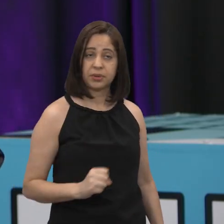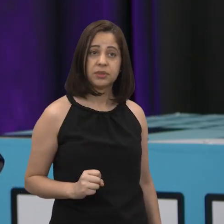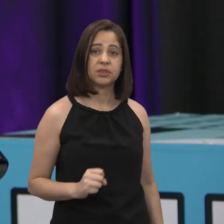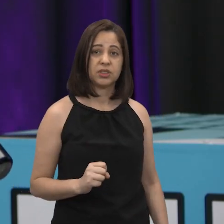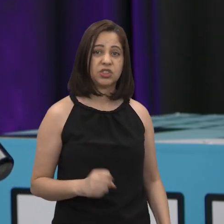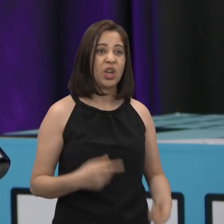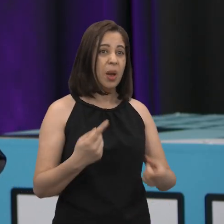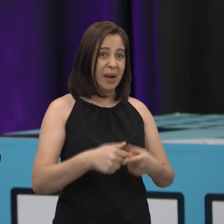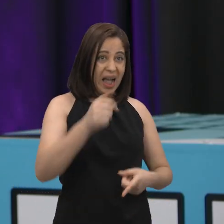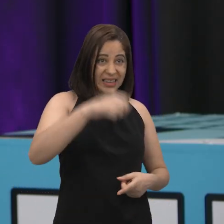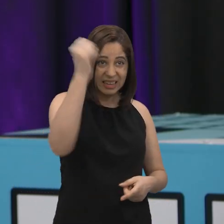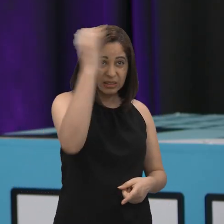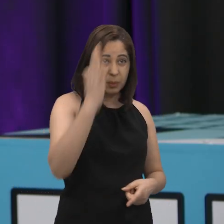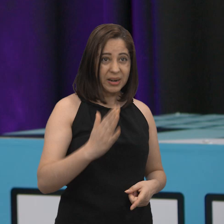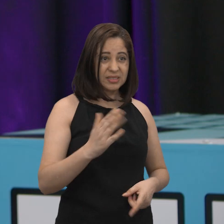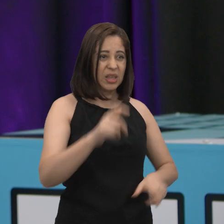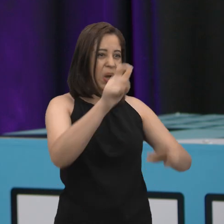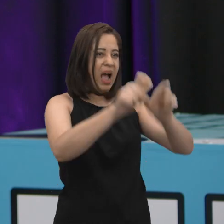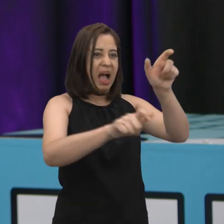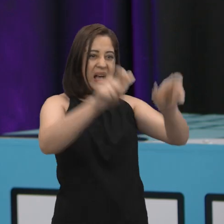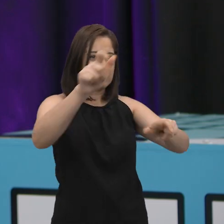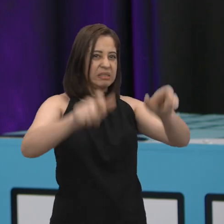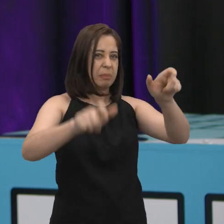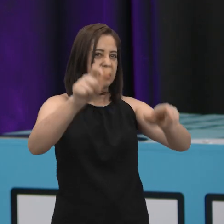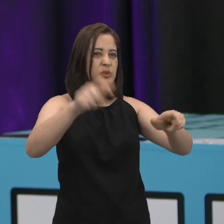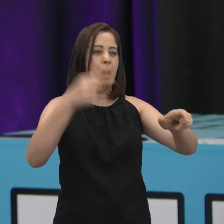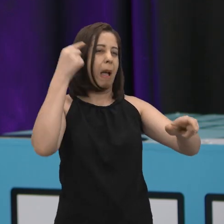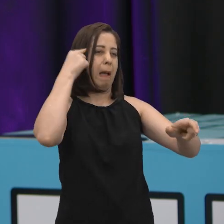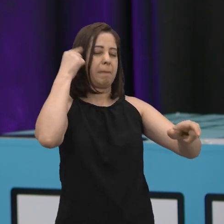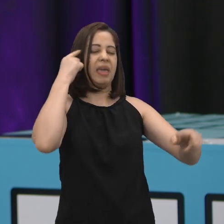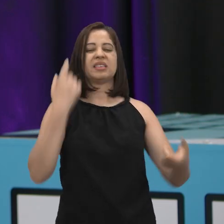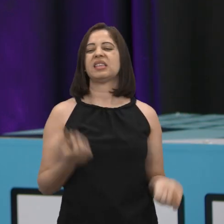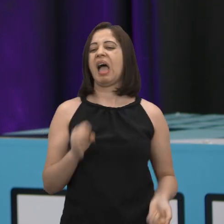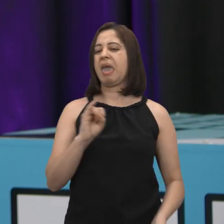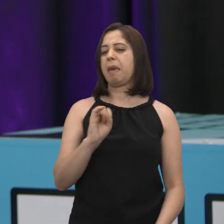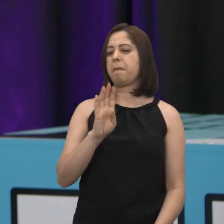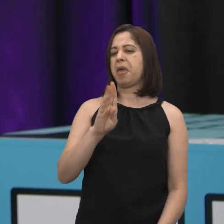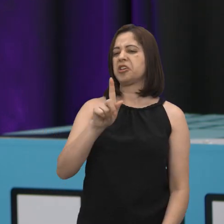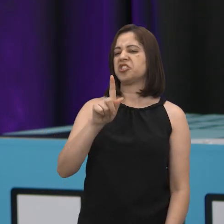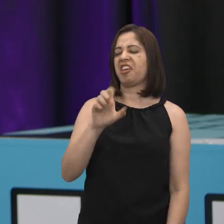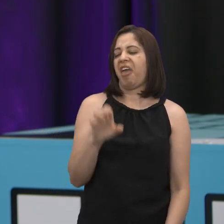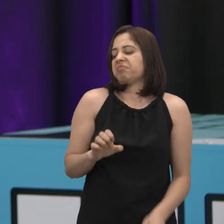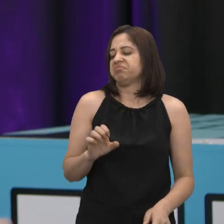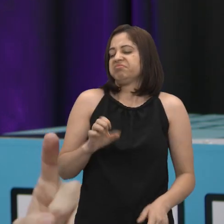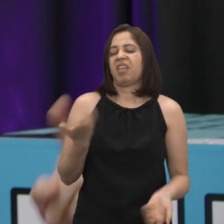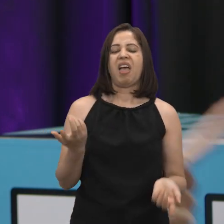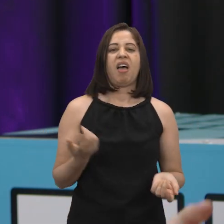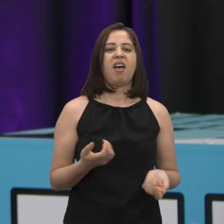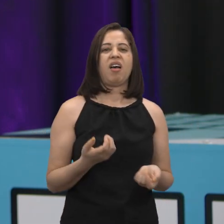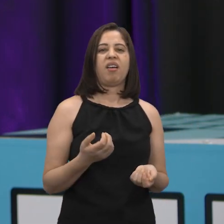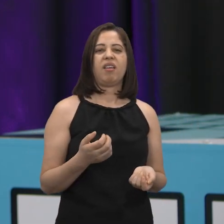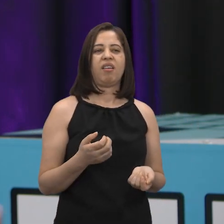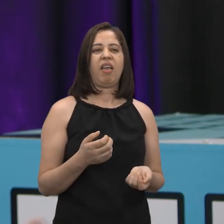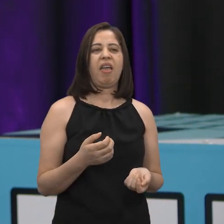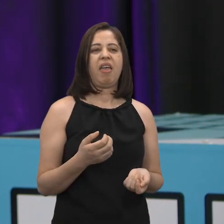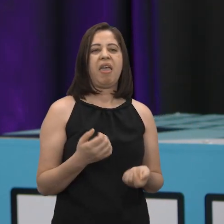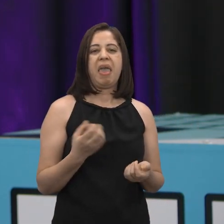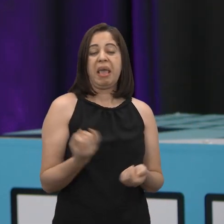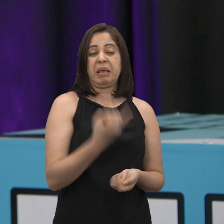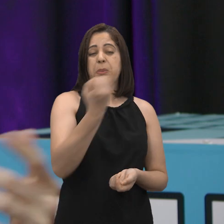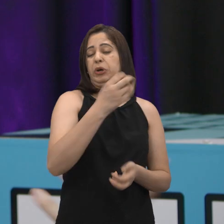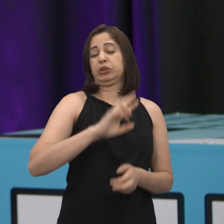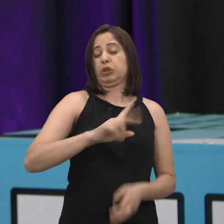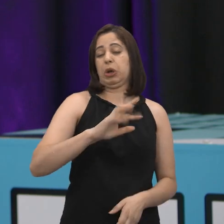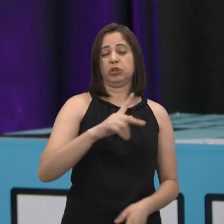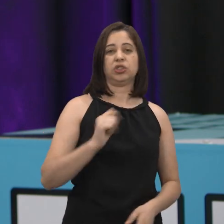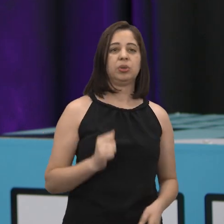gente tem muita resistência no Brasil, né? Muitas pessoas acham que essas informações do IBGE, como vocês já falaram, né, que elas poderiam ser cruzadas com informações, por